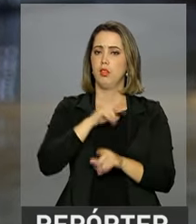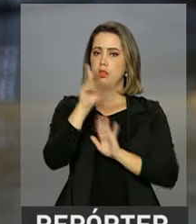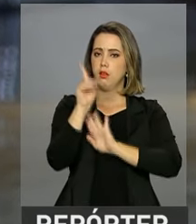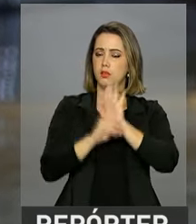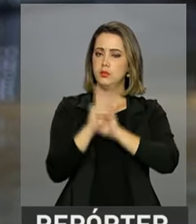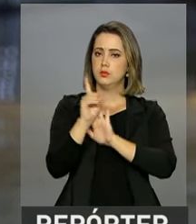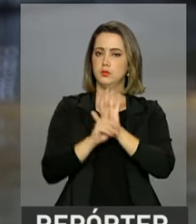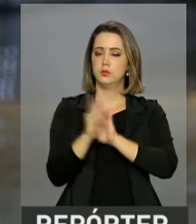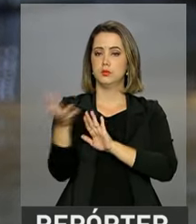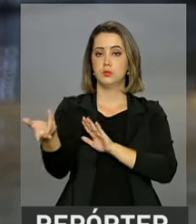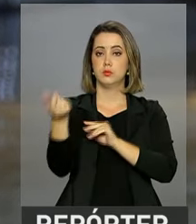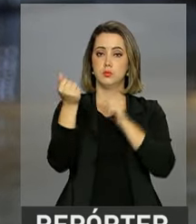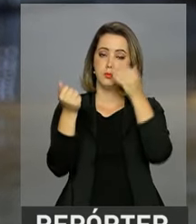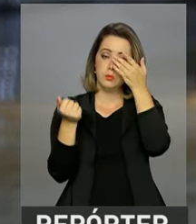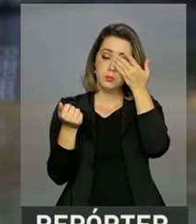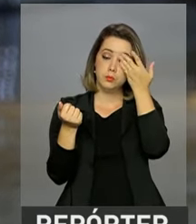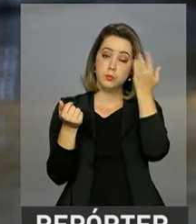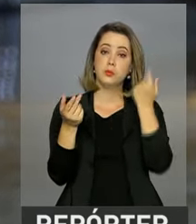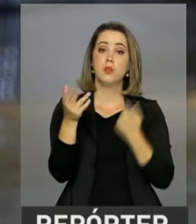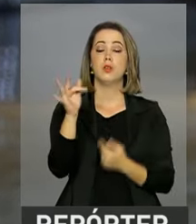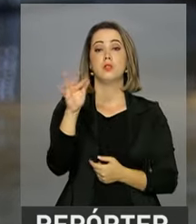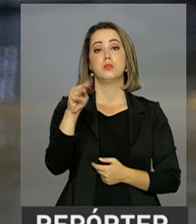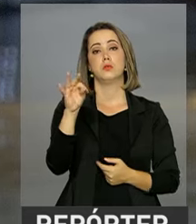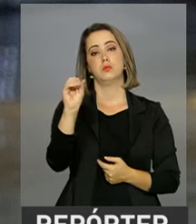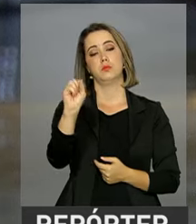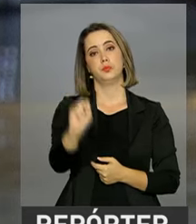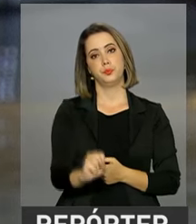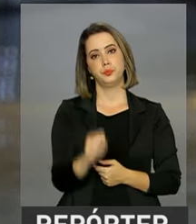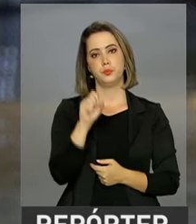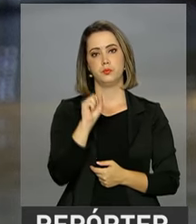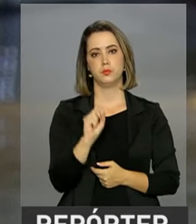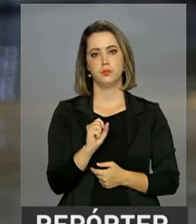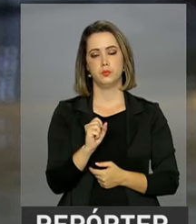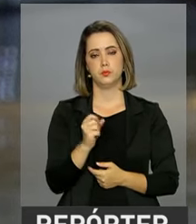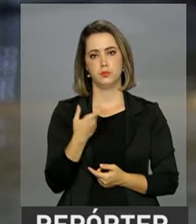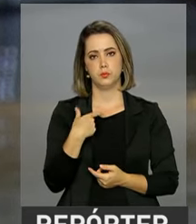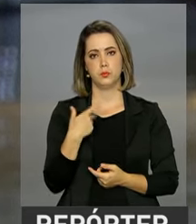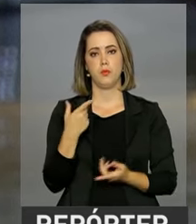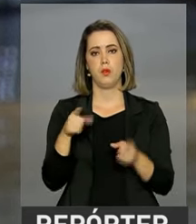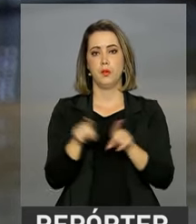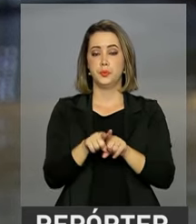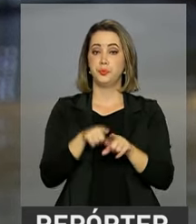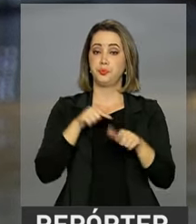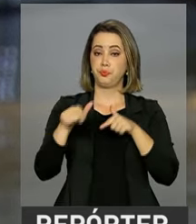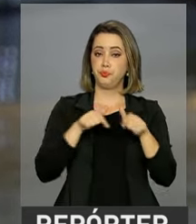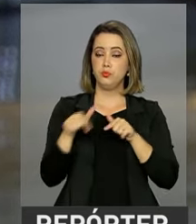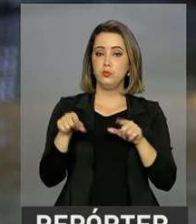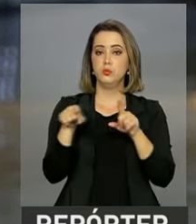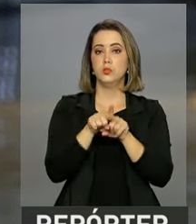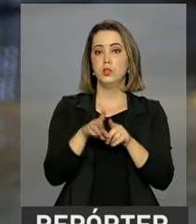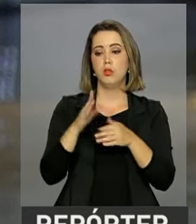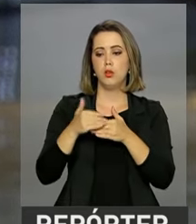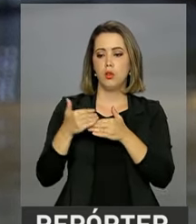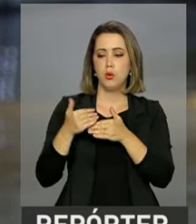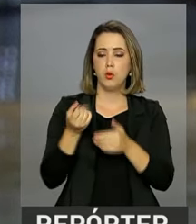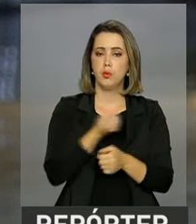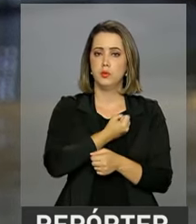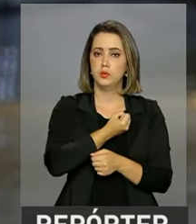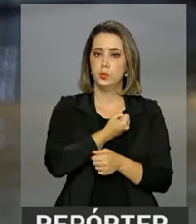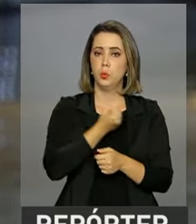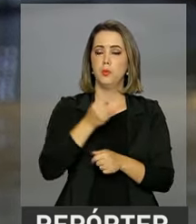direito a sacar os recursos das contas inativas do Fundo de Garantia do Tempo de Serviço. E o contingente